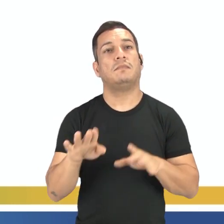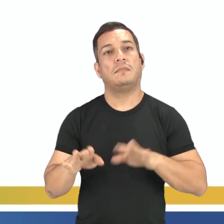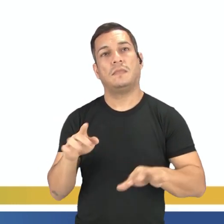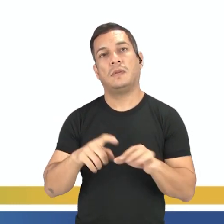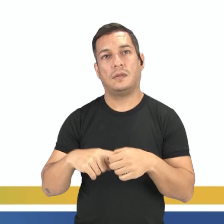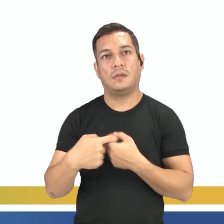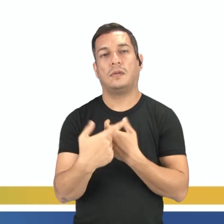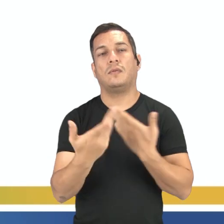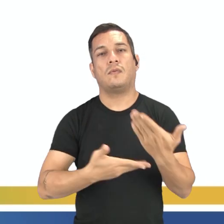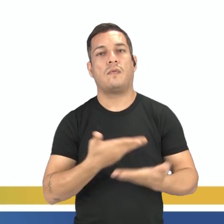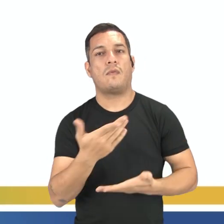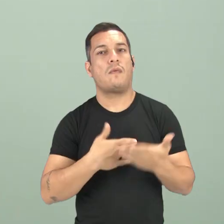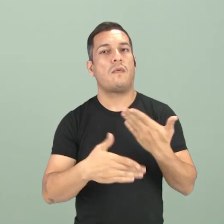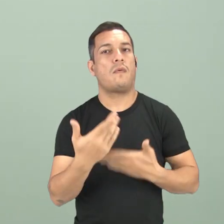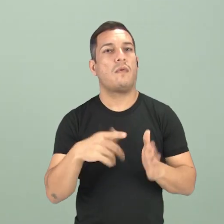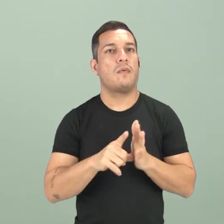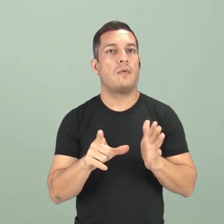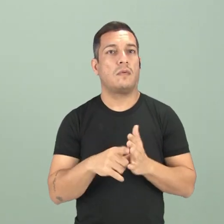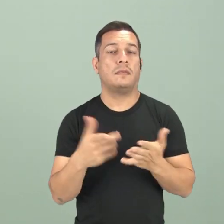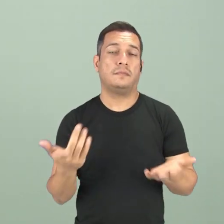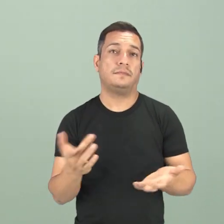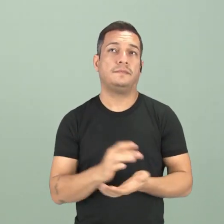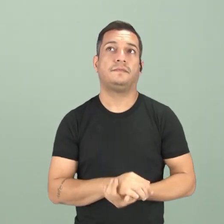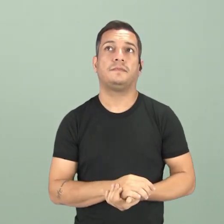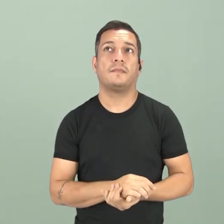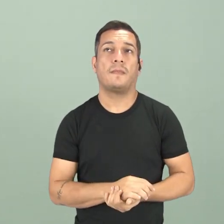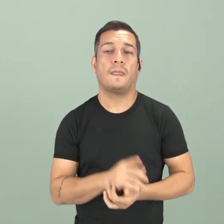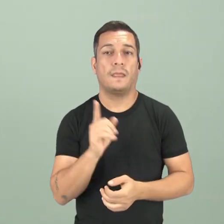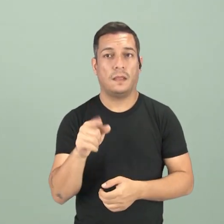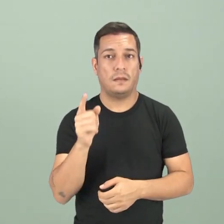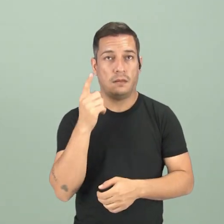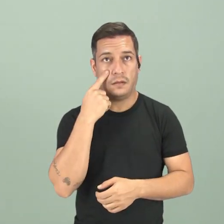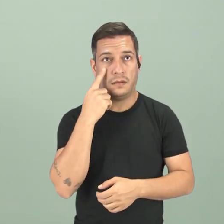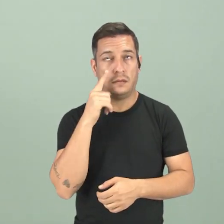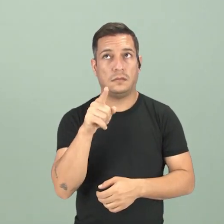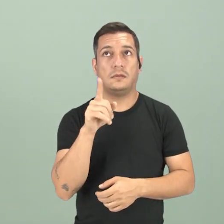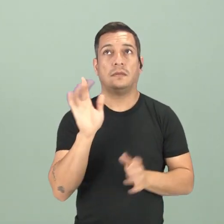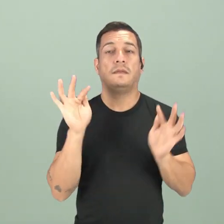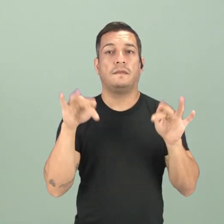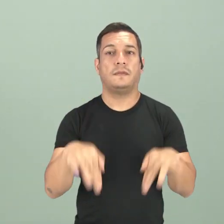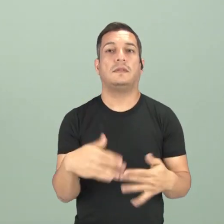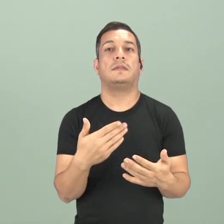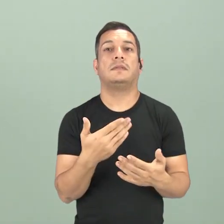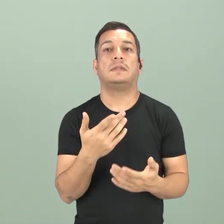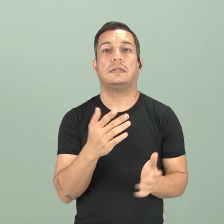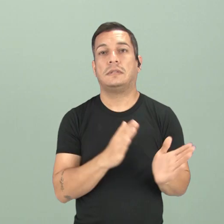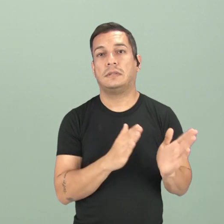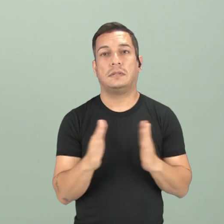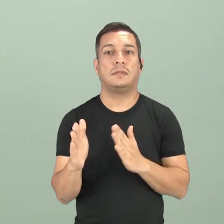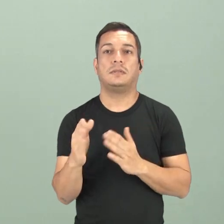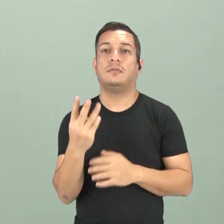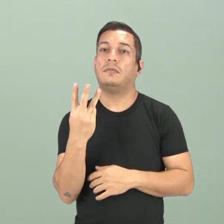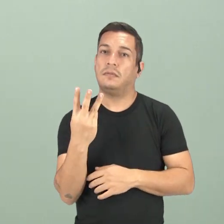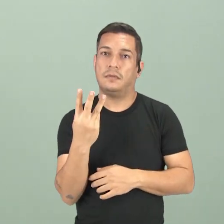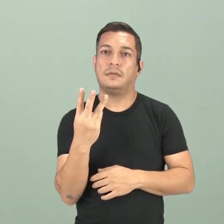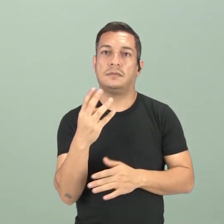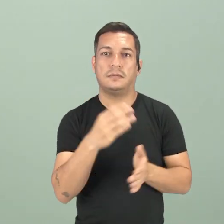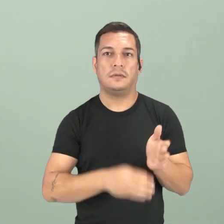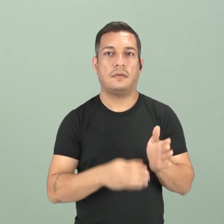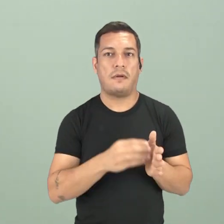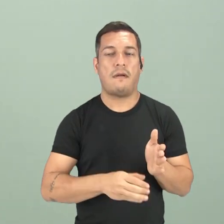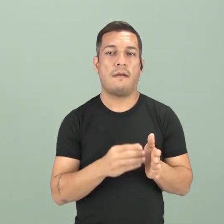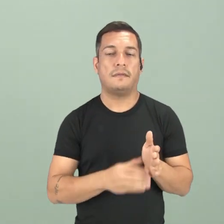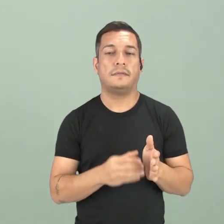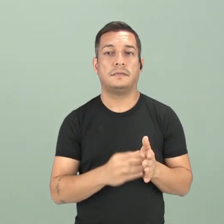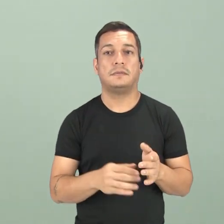relações comerciais entre as partes. Então, nesse ponto aqui, a gente encerra a nossa série de 3 capítulos